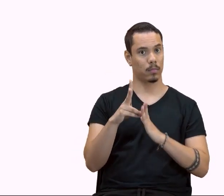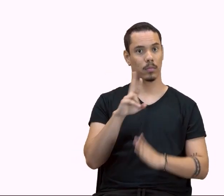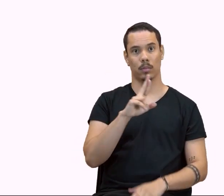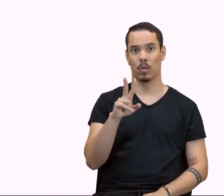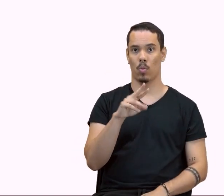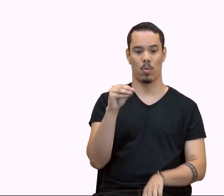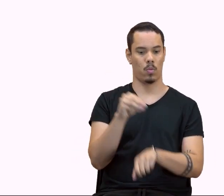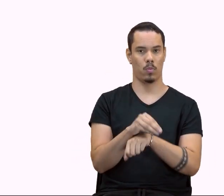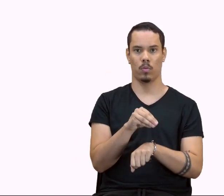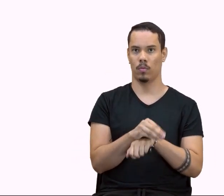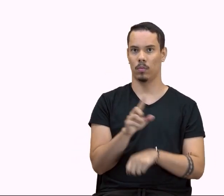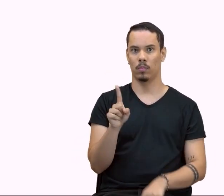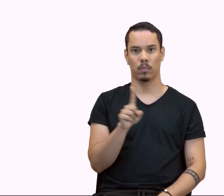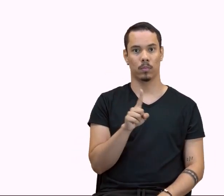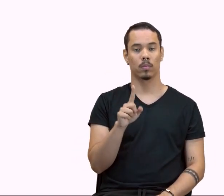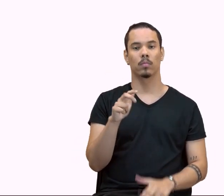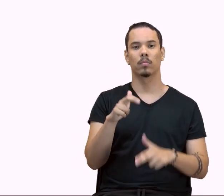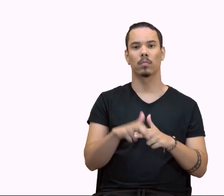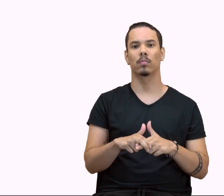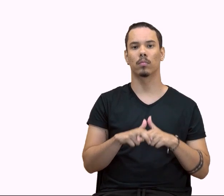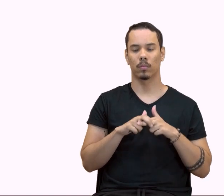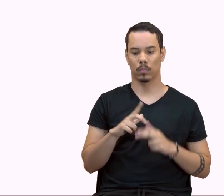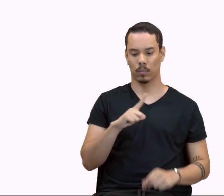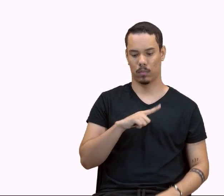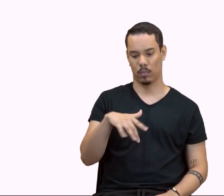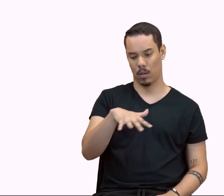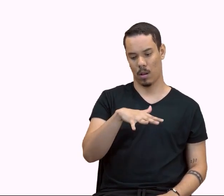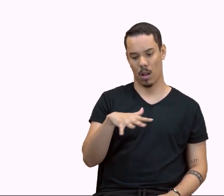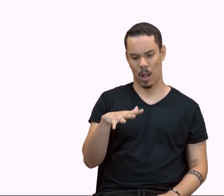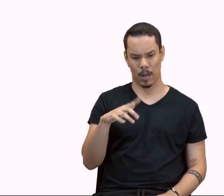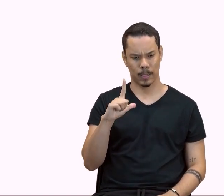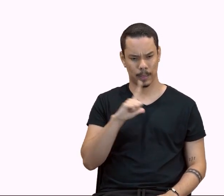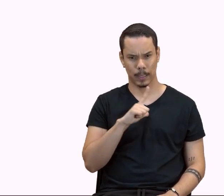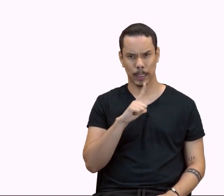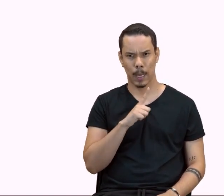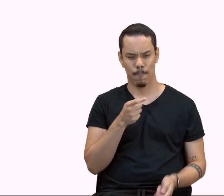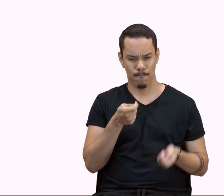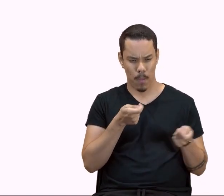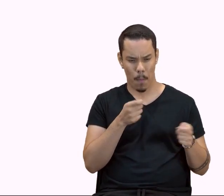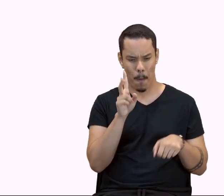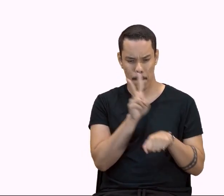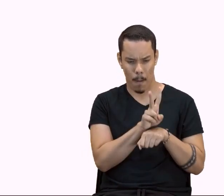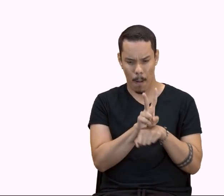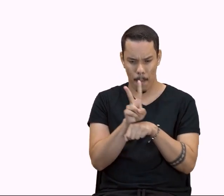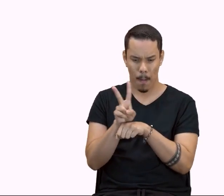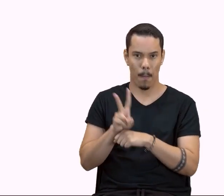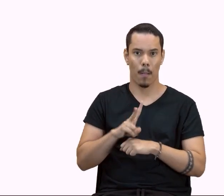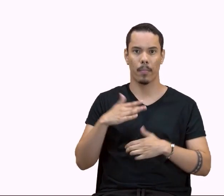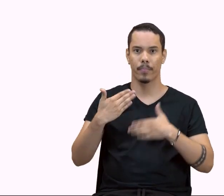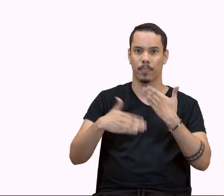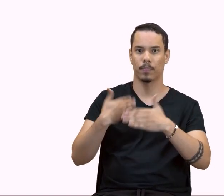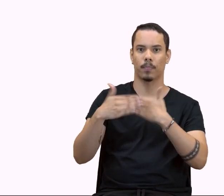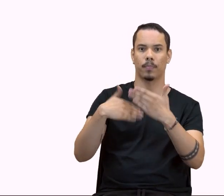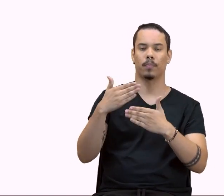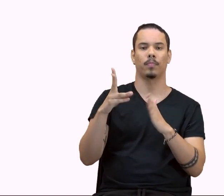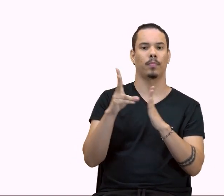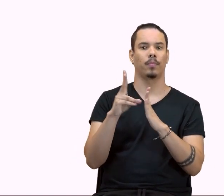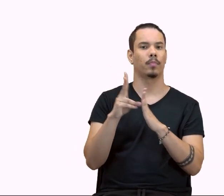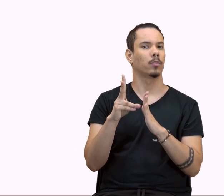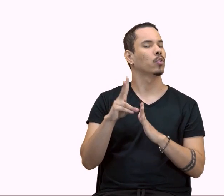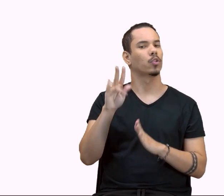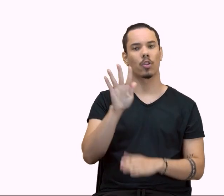conservação, sendo, entretanto, áreas protegidas e com atividades desenvolvidas pelos povos indígenas, de maneira